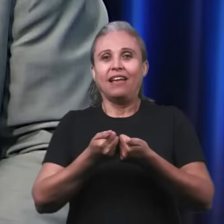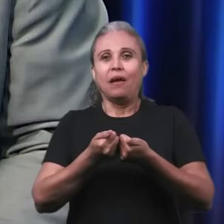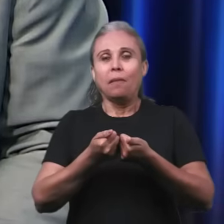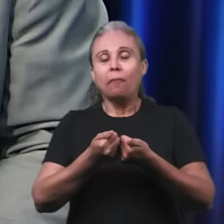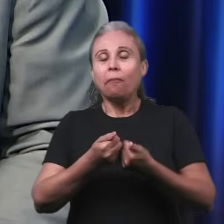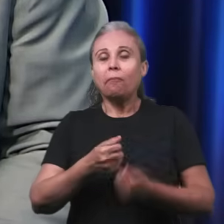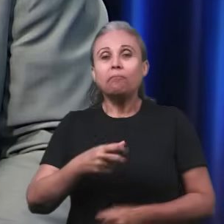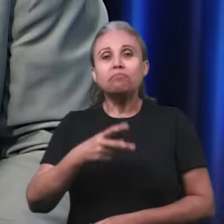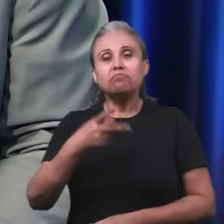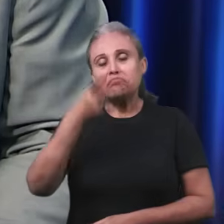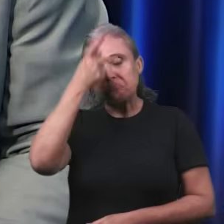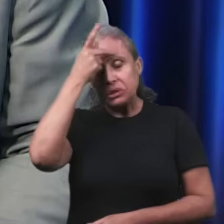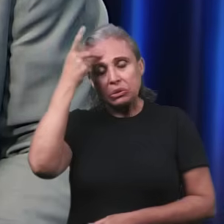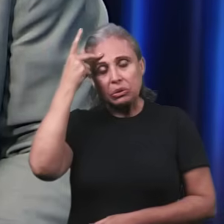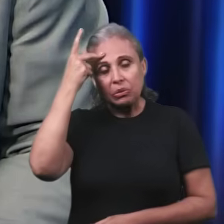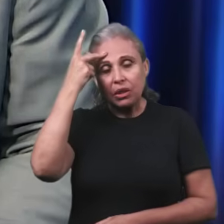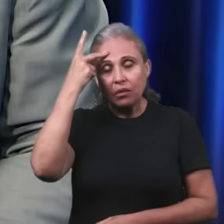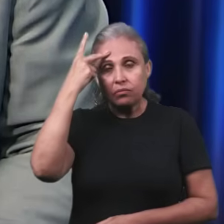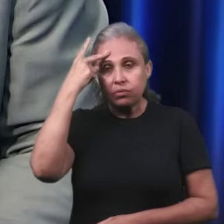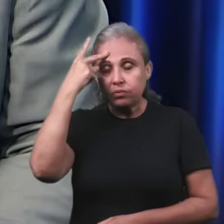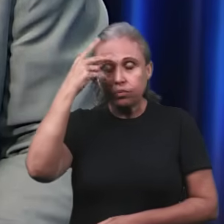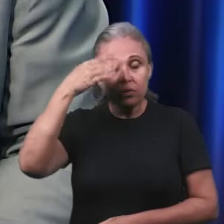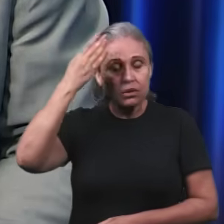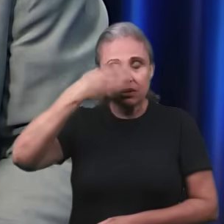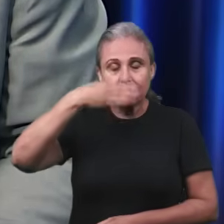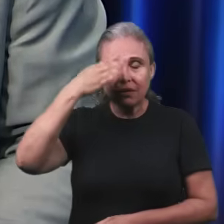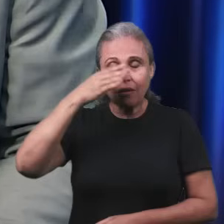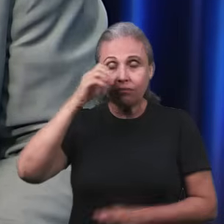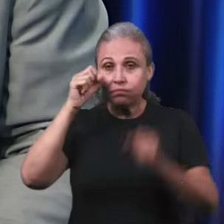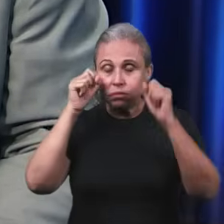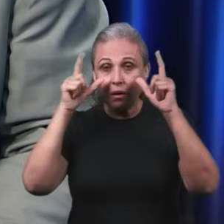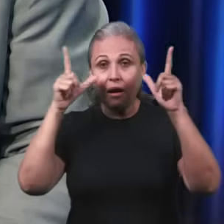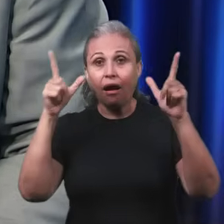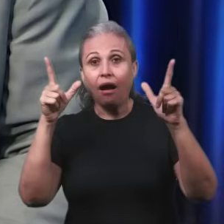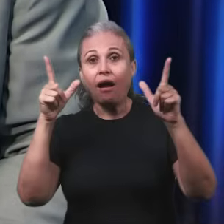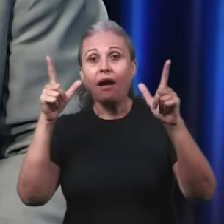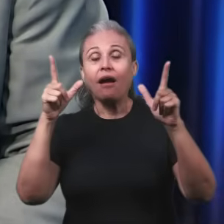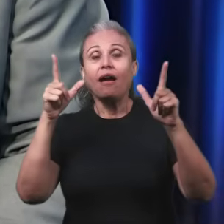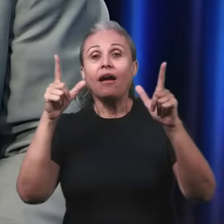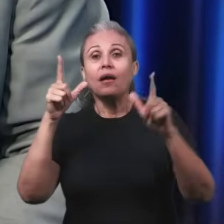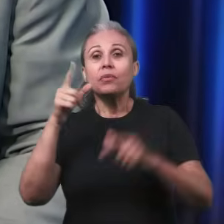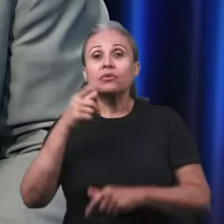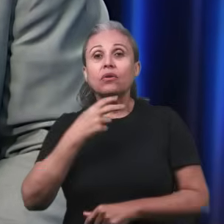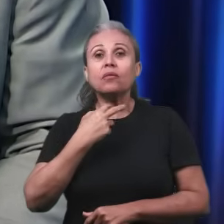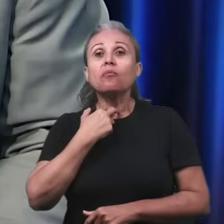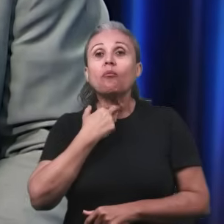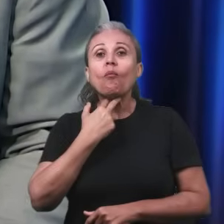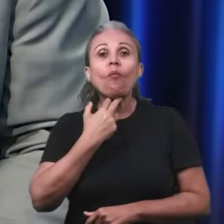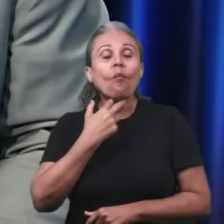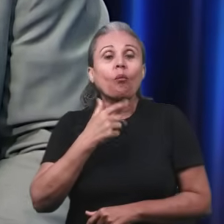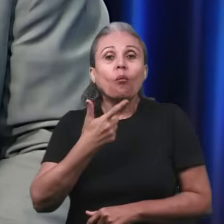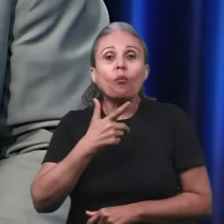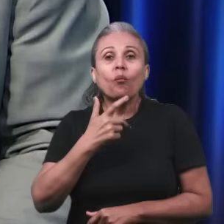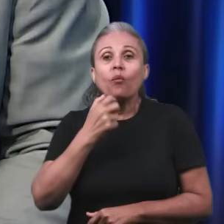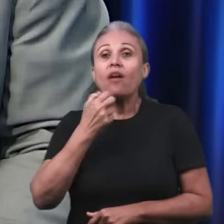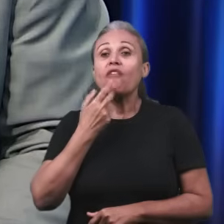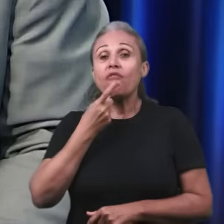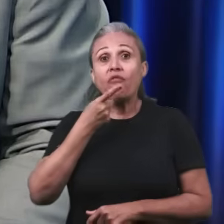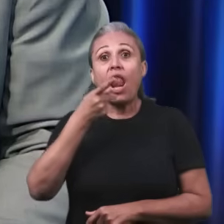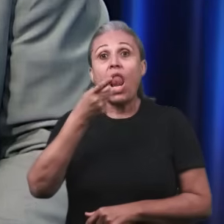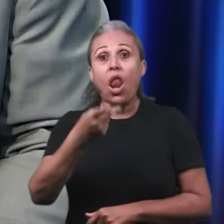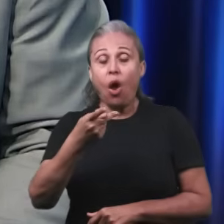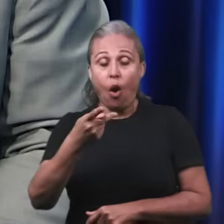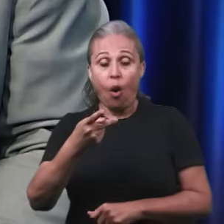que viram, de mudos que falaram e de